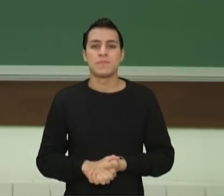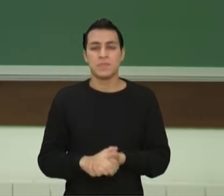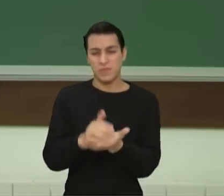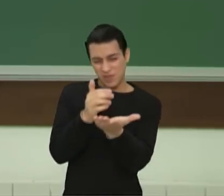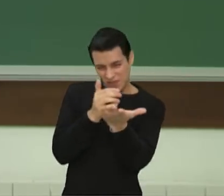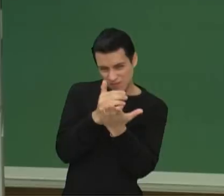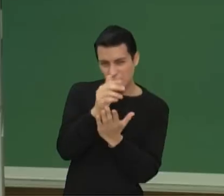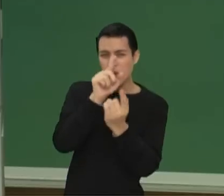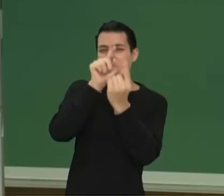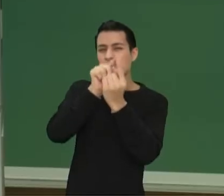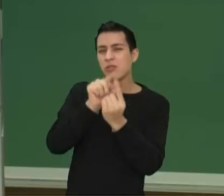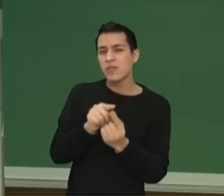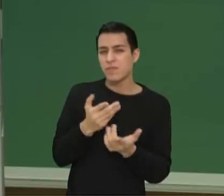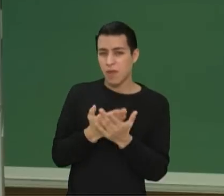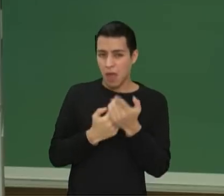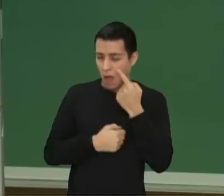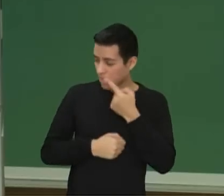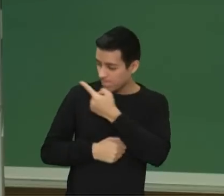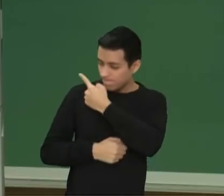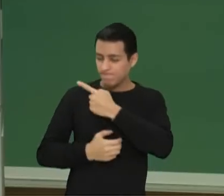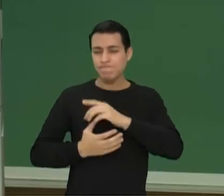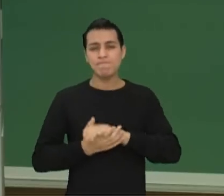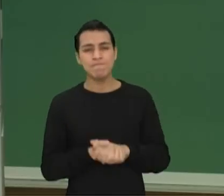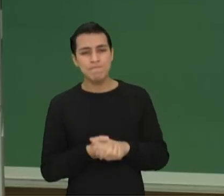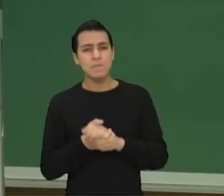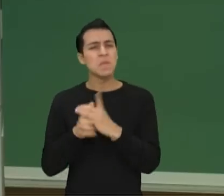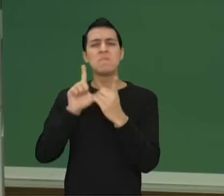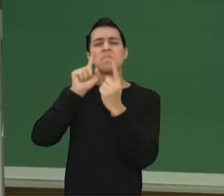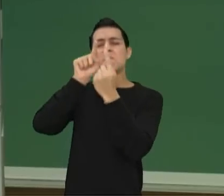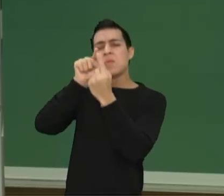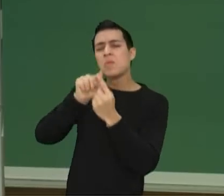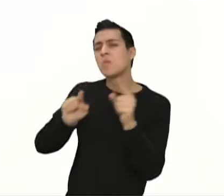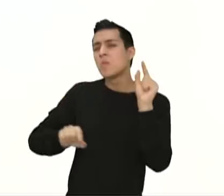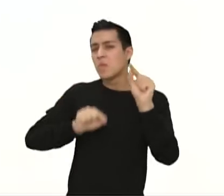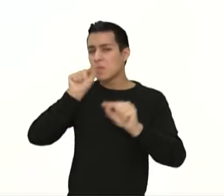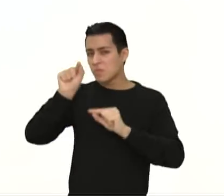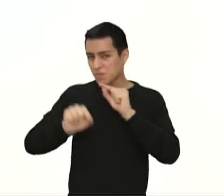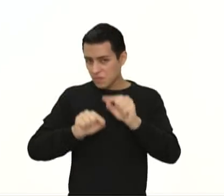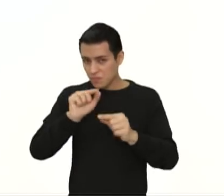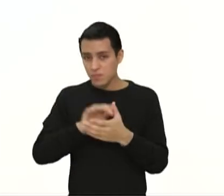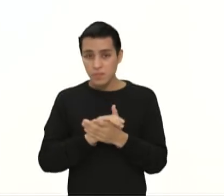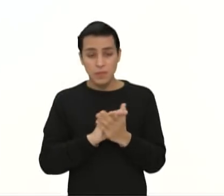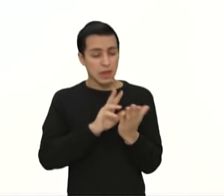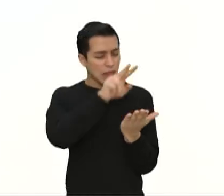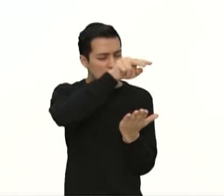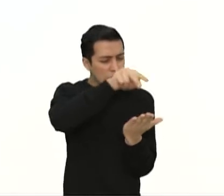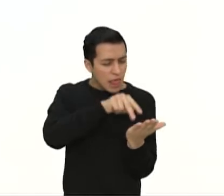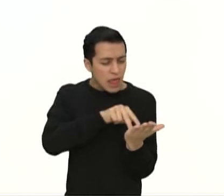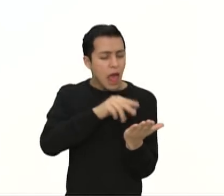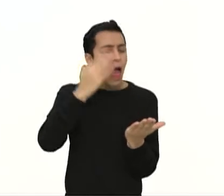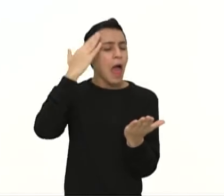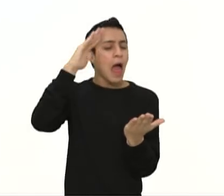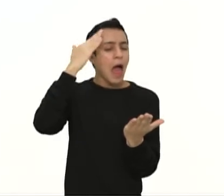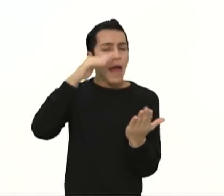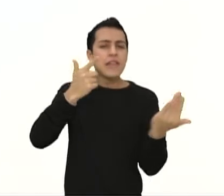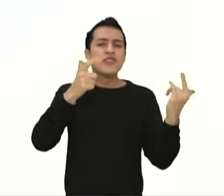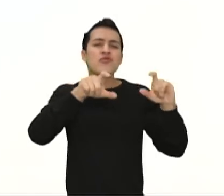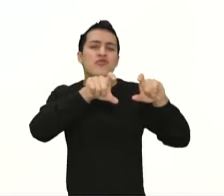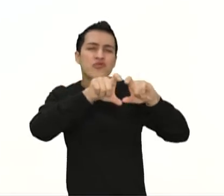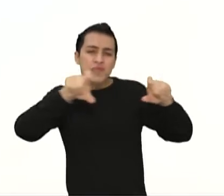aos objetivos da nossa aula. Os objetivos da nossa aula são ler e compreender